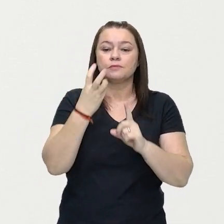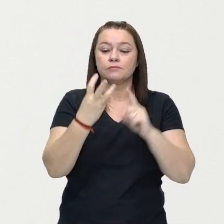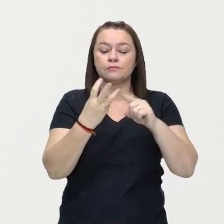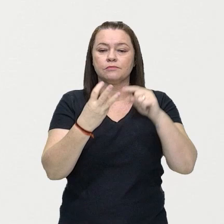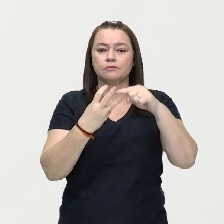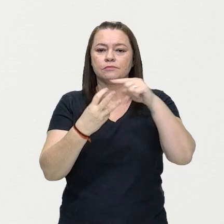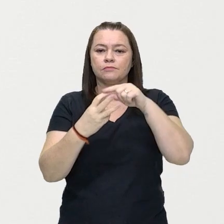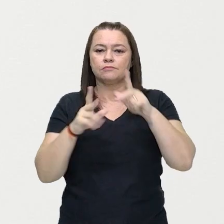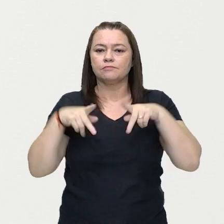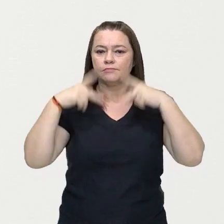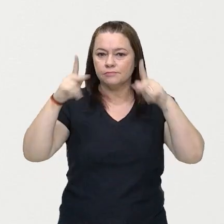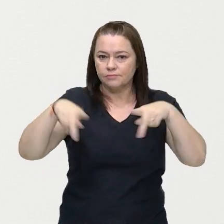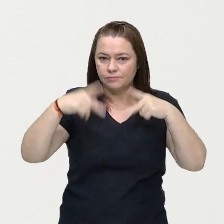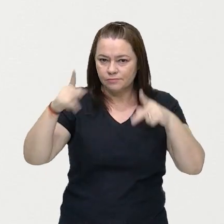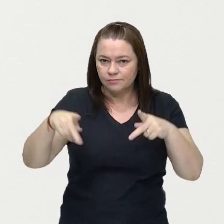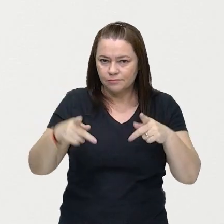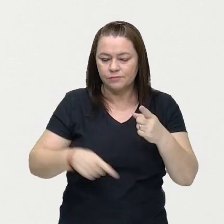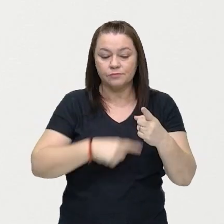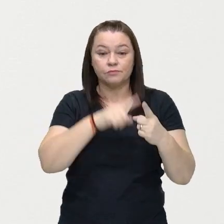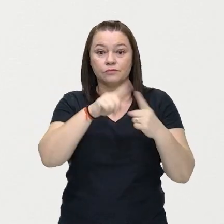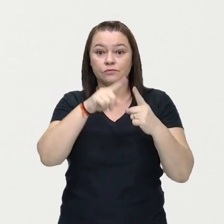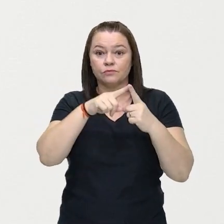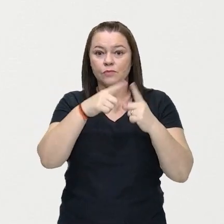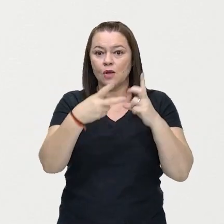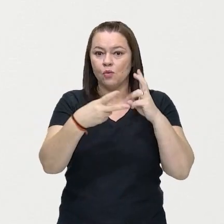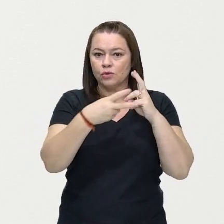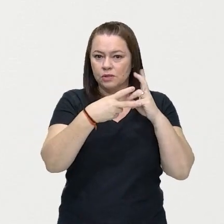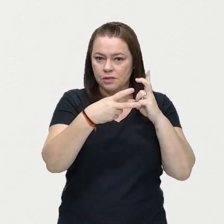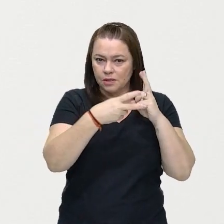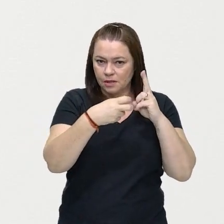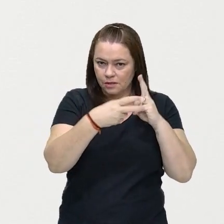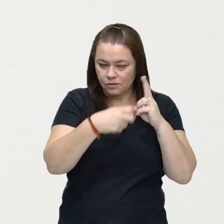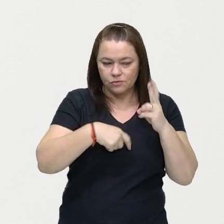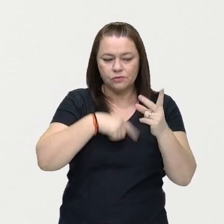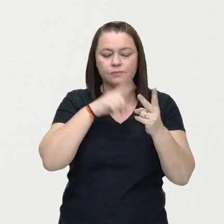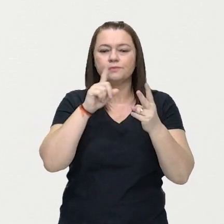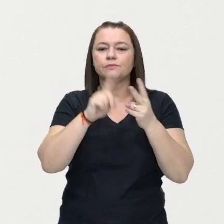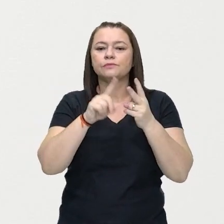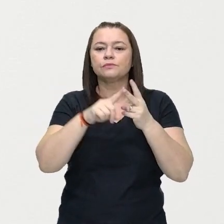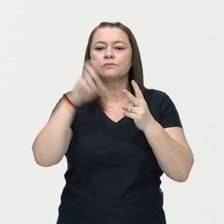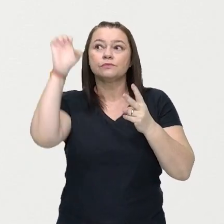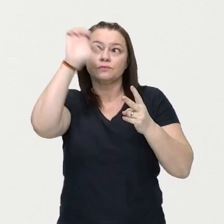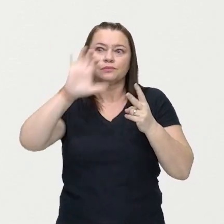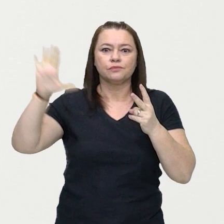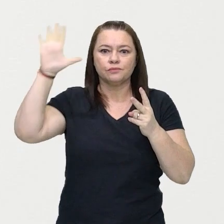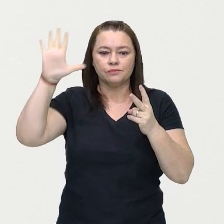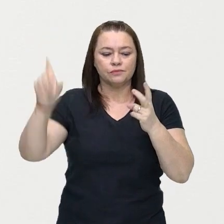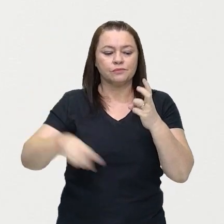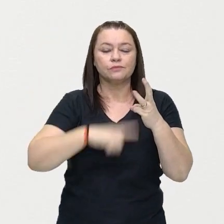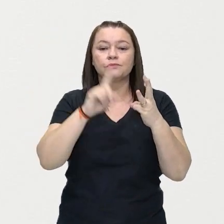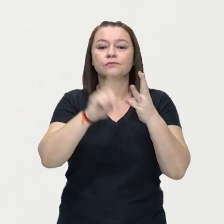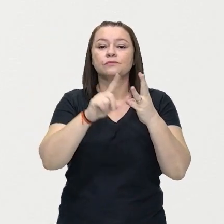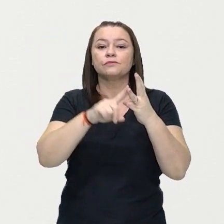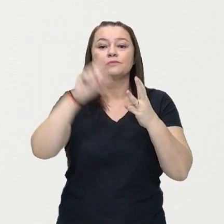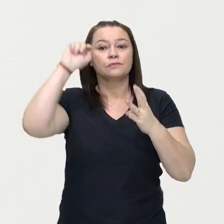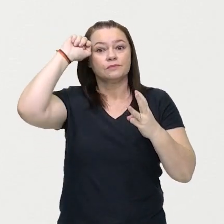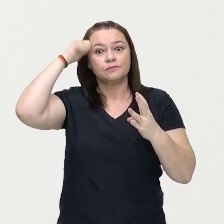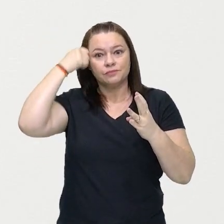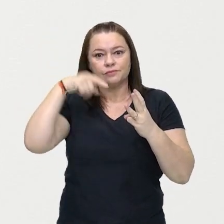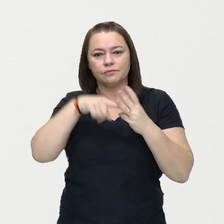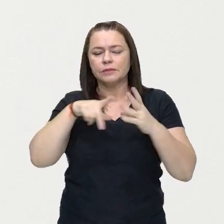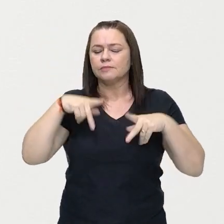povos, dos índios, europeus e africanos. Foram